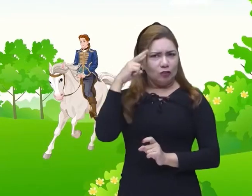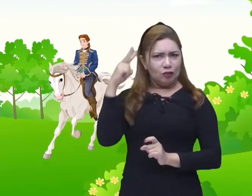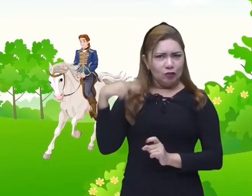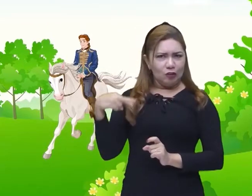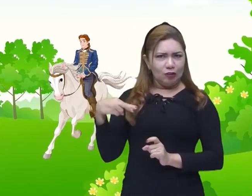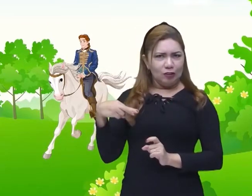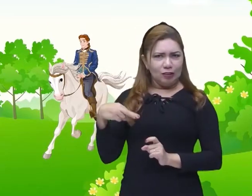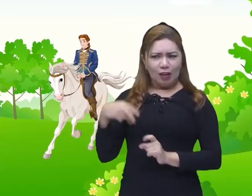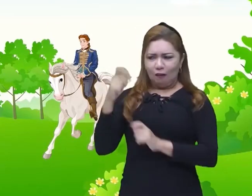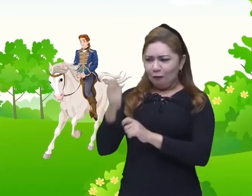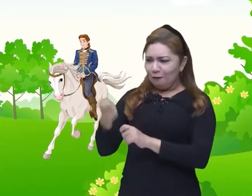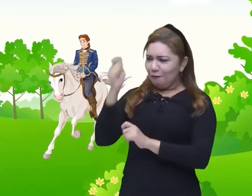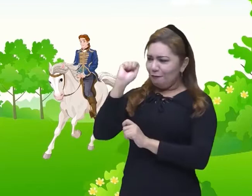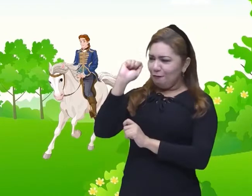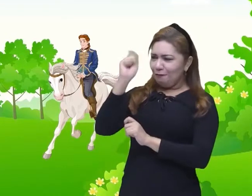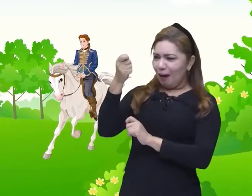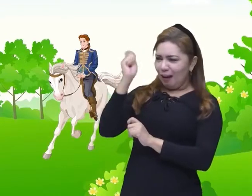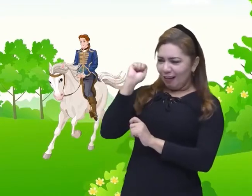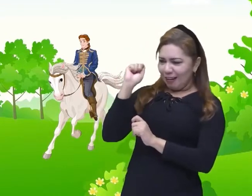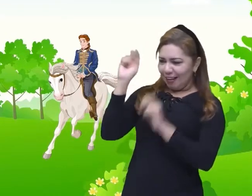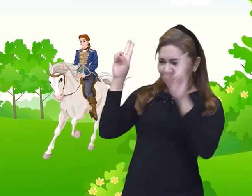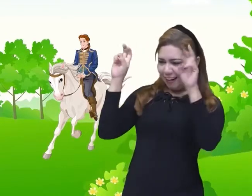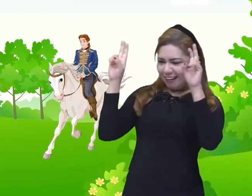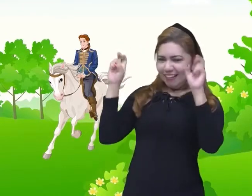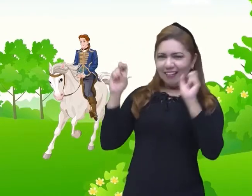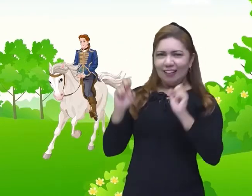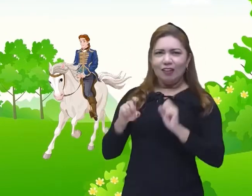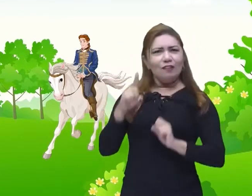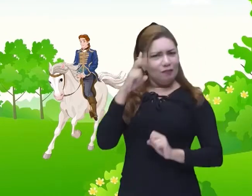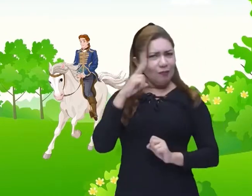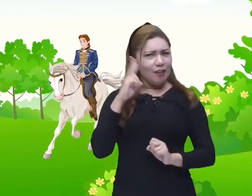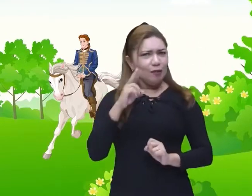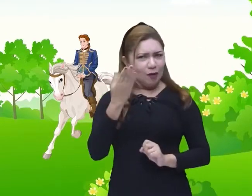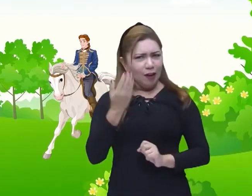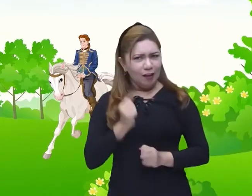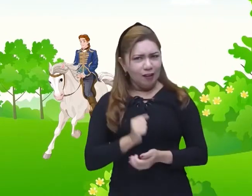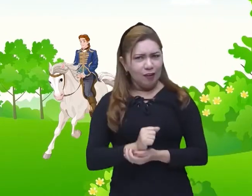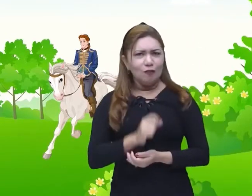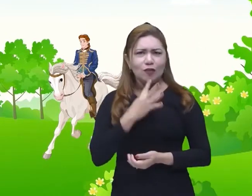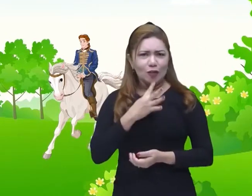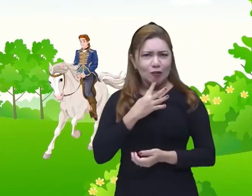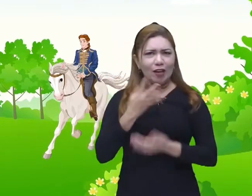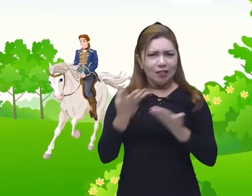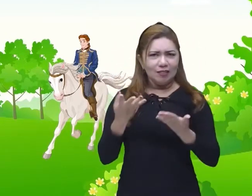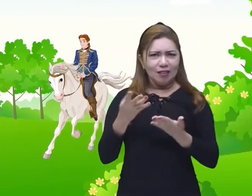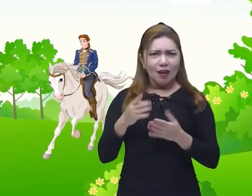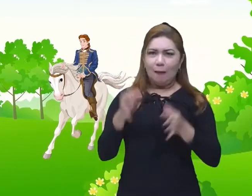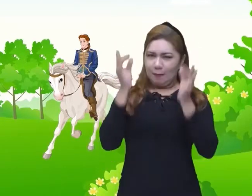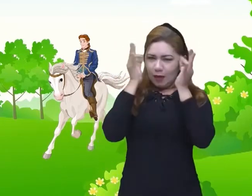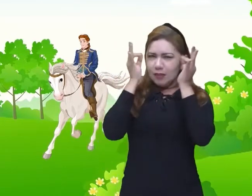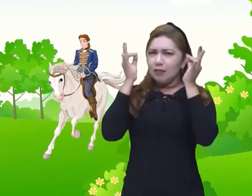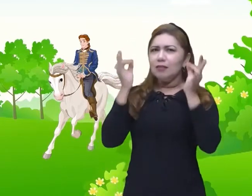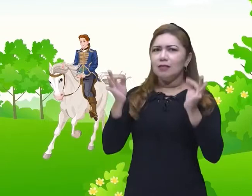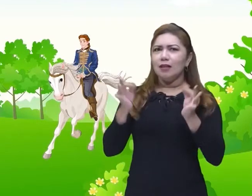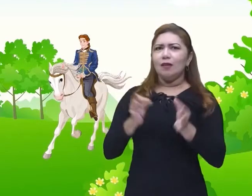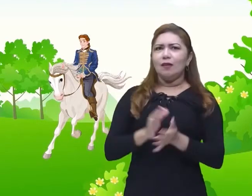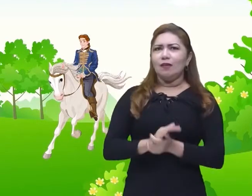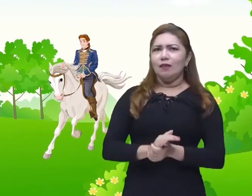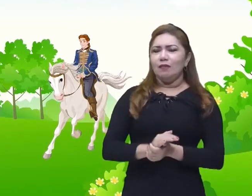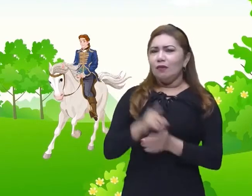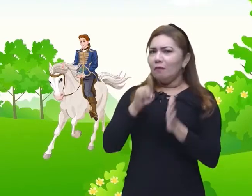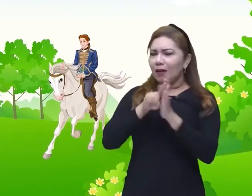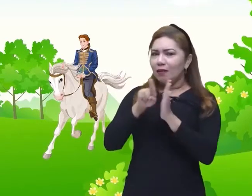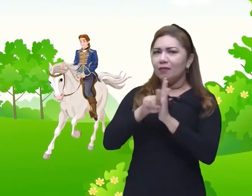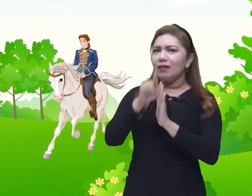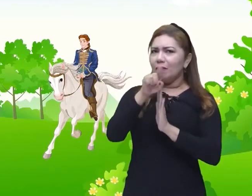Sim, eu amo também. Vamos relembrar algumas? Vamos ver se você conhece essa. Preste bastante atenção, porque eu vou fazer